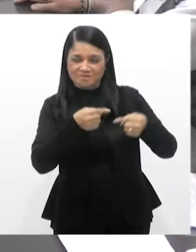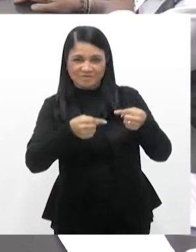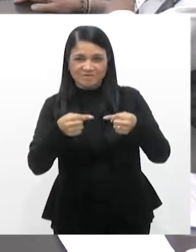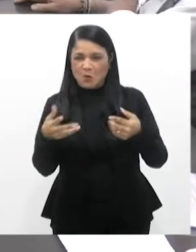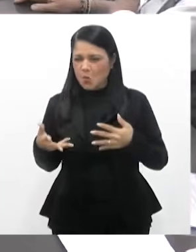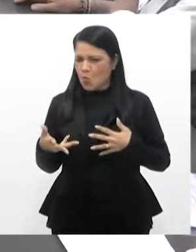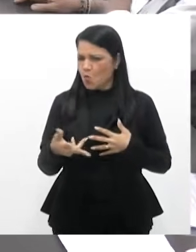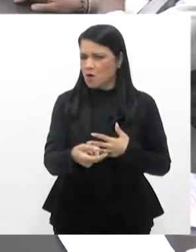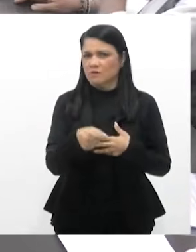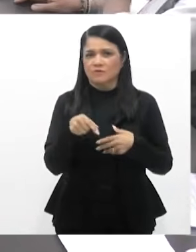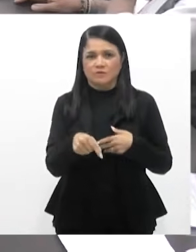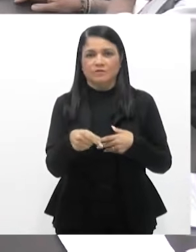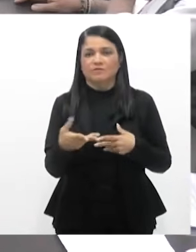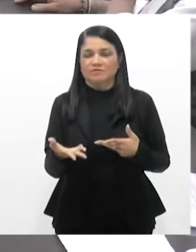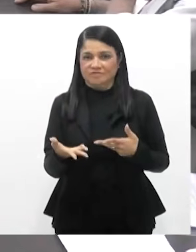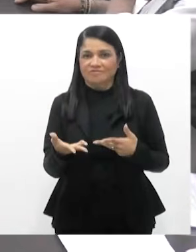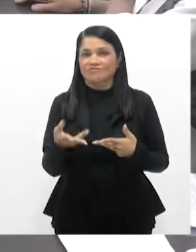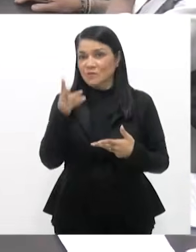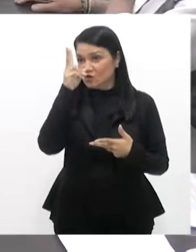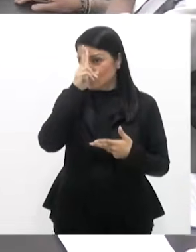qualificado como esse, histórico.